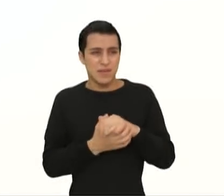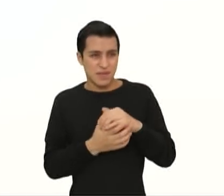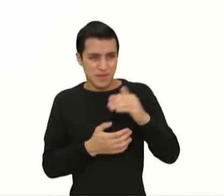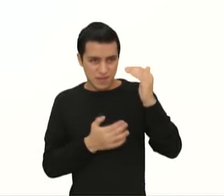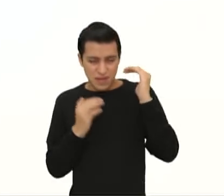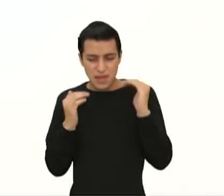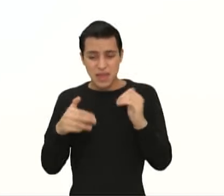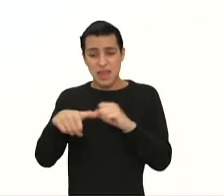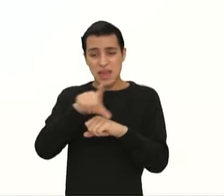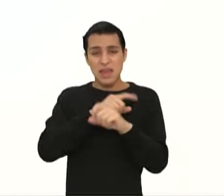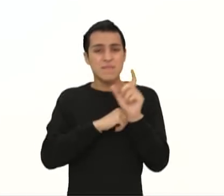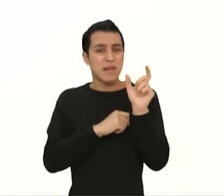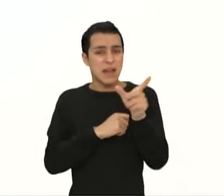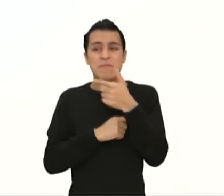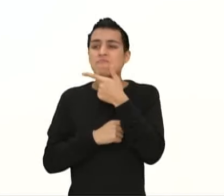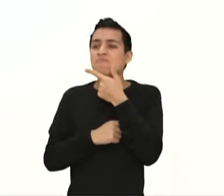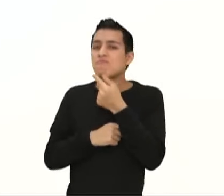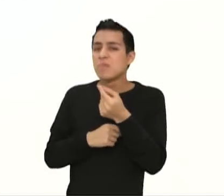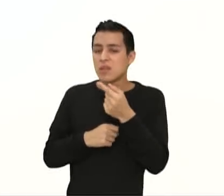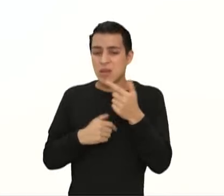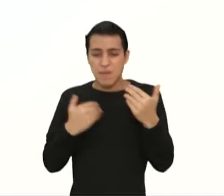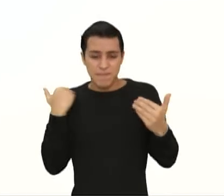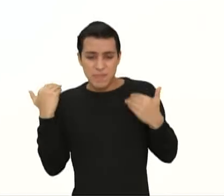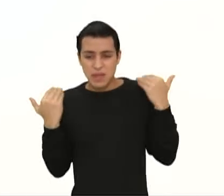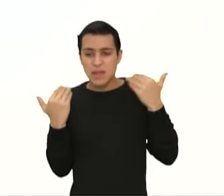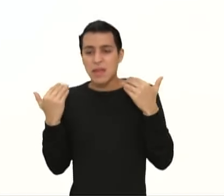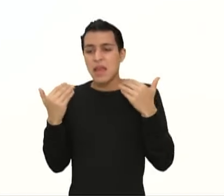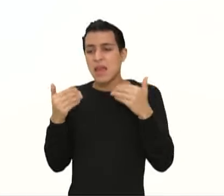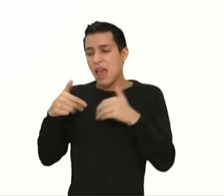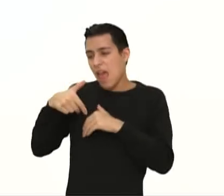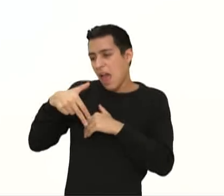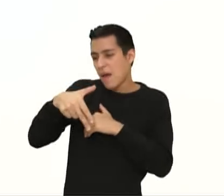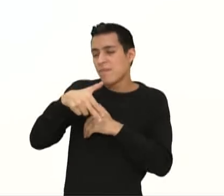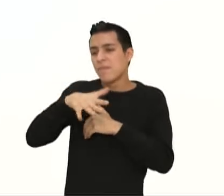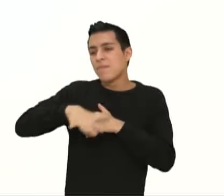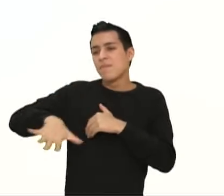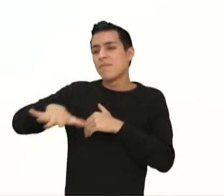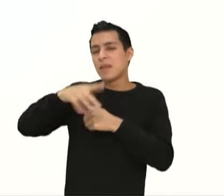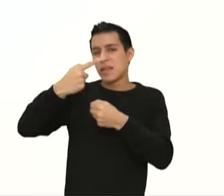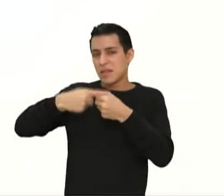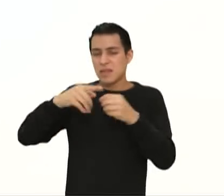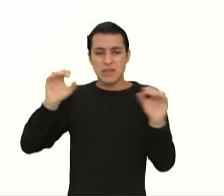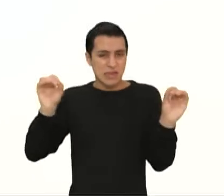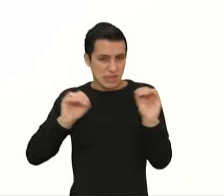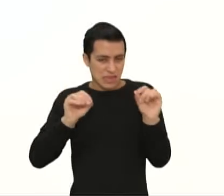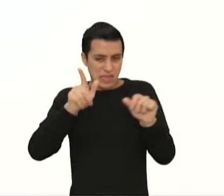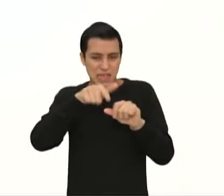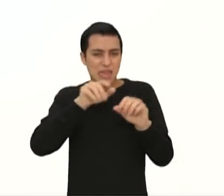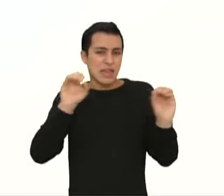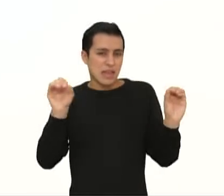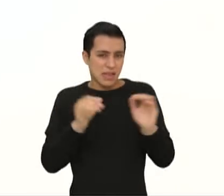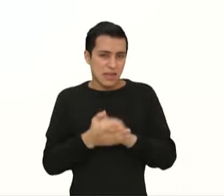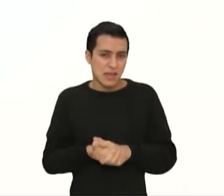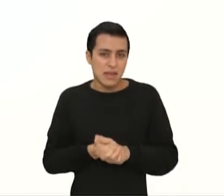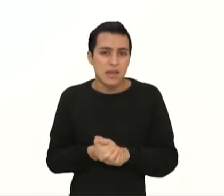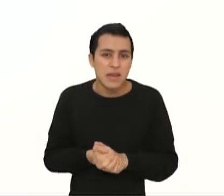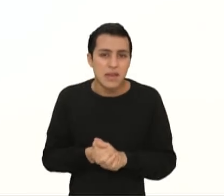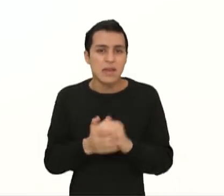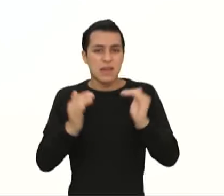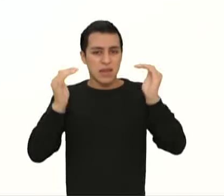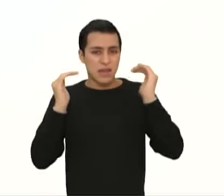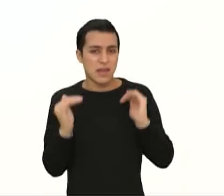palavras masculinas. Passeamos a pé pela cidade. Também não ocorreu crase.